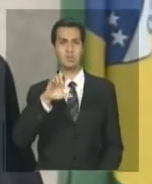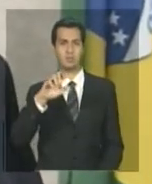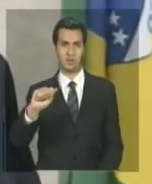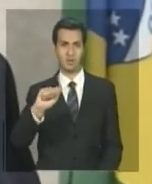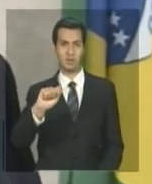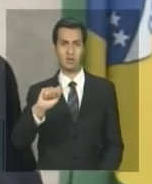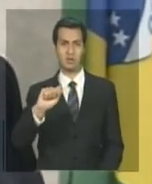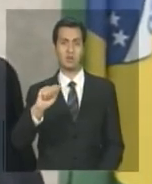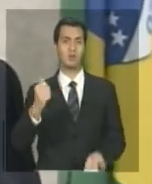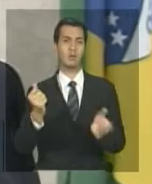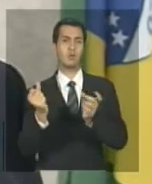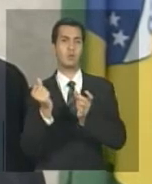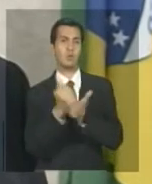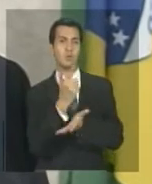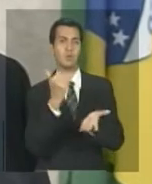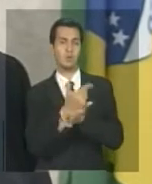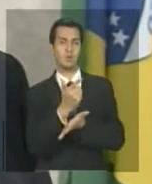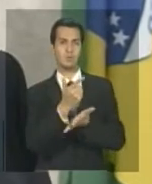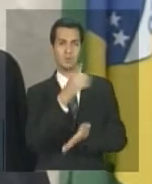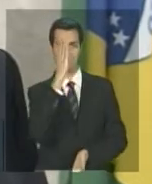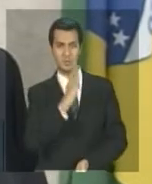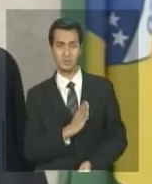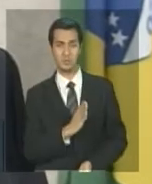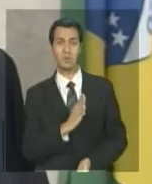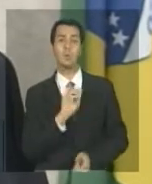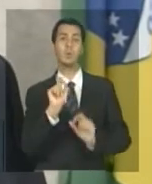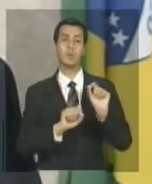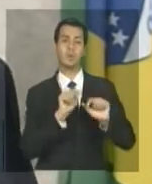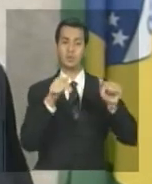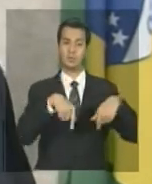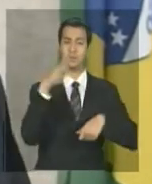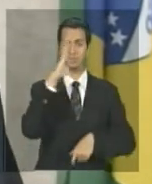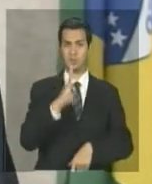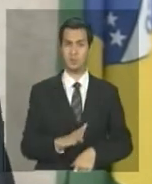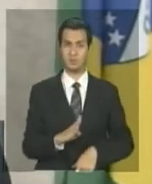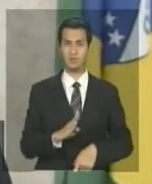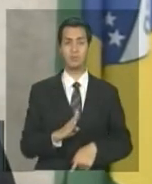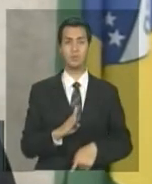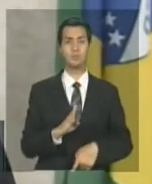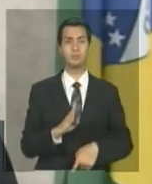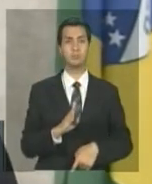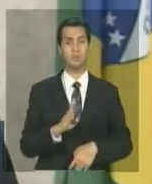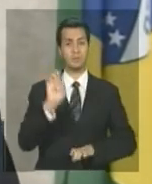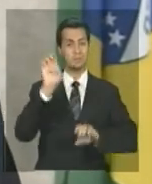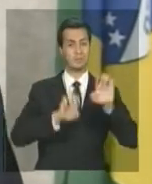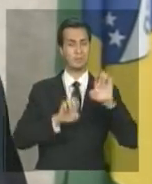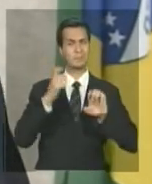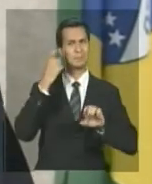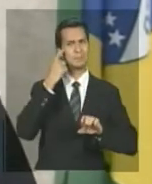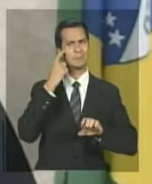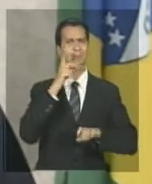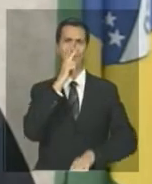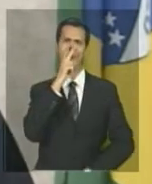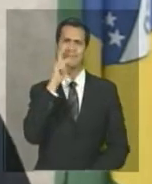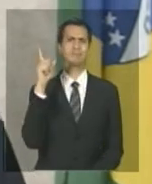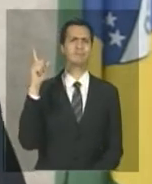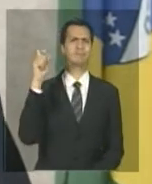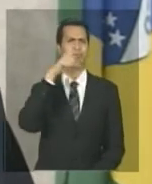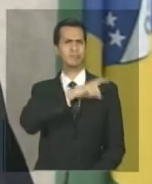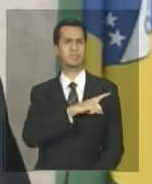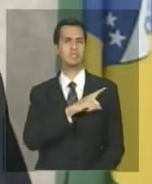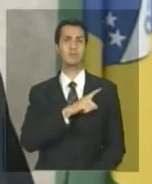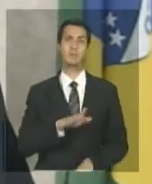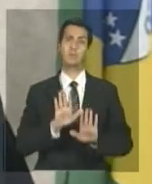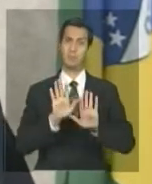são vistas pelos empresários brasileiros como um dificultador do comércio Brasil-Argentina. Nós temos que esperar, o